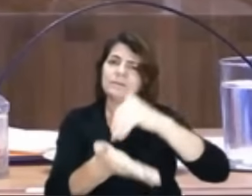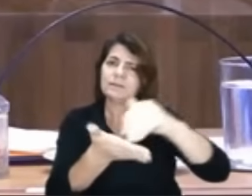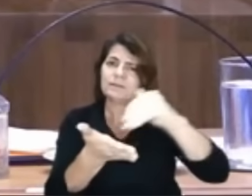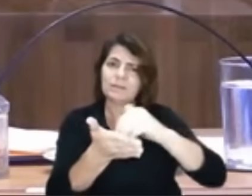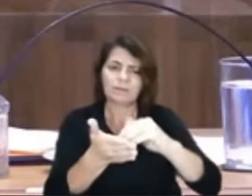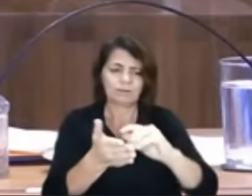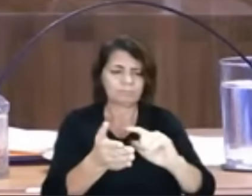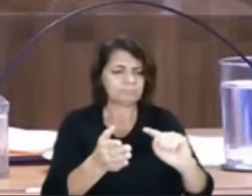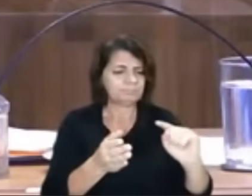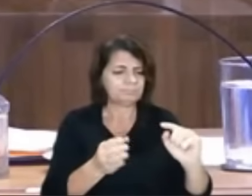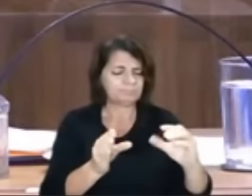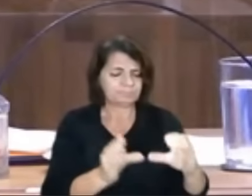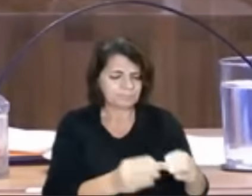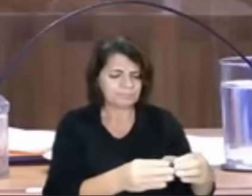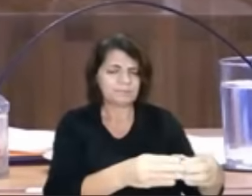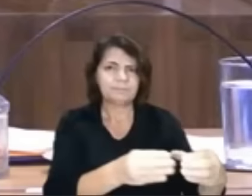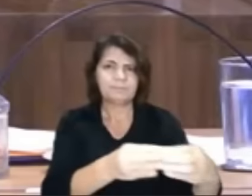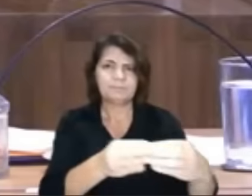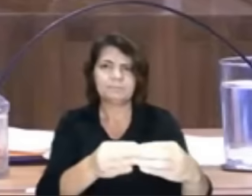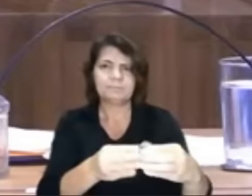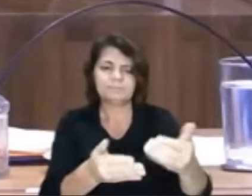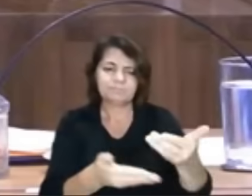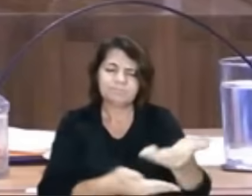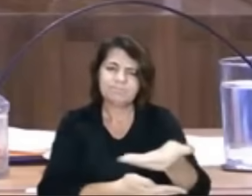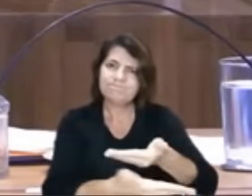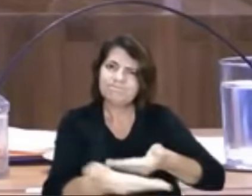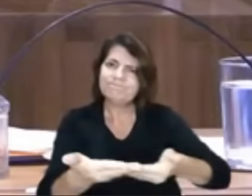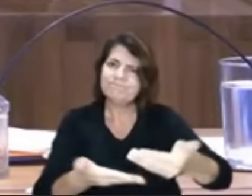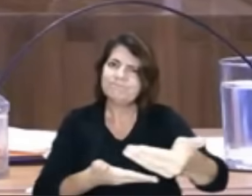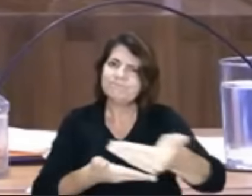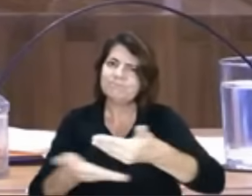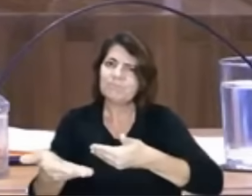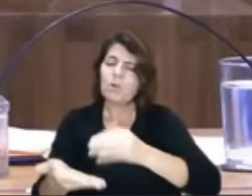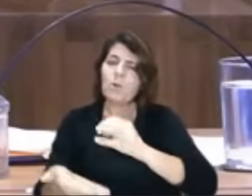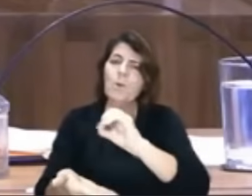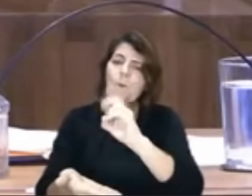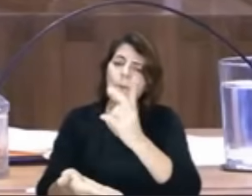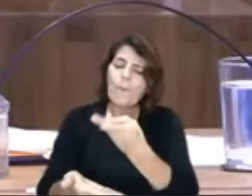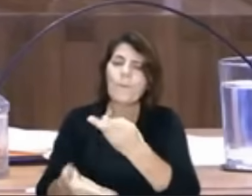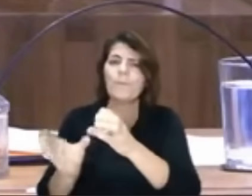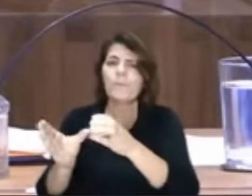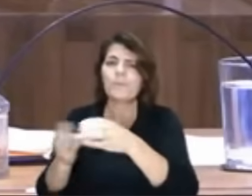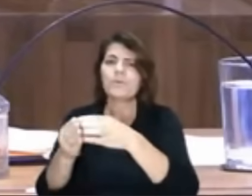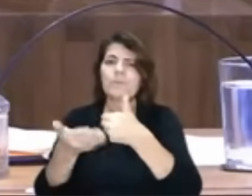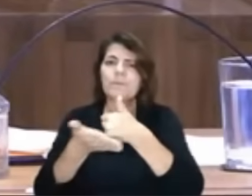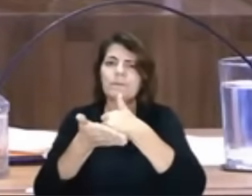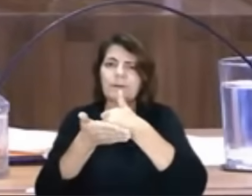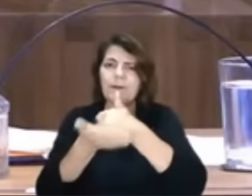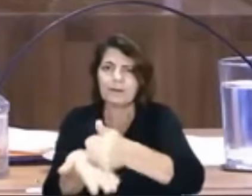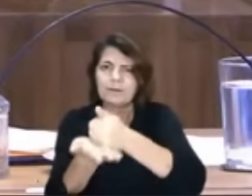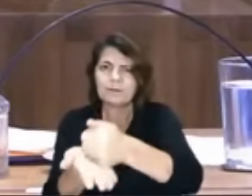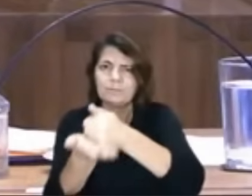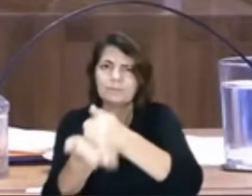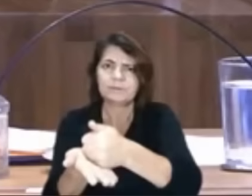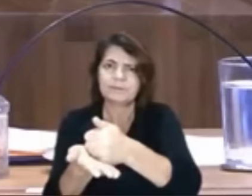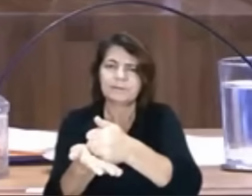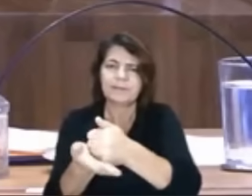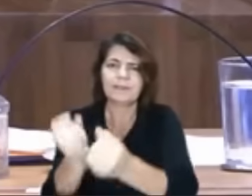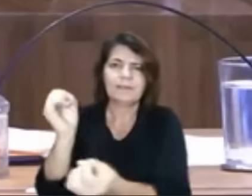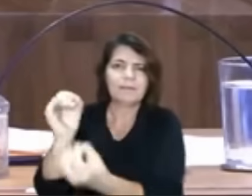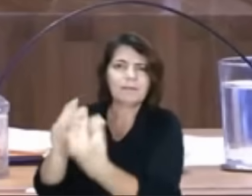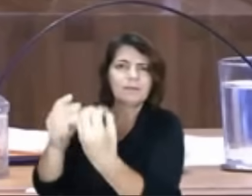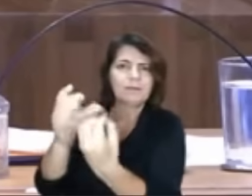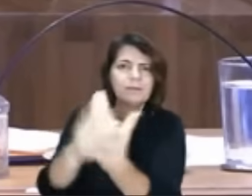ou o diretor de segurança ou a célula que faz o acompanhamento e monta a matriz de criticidade que poderia